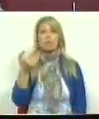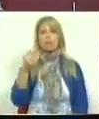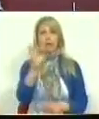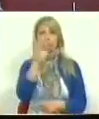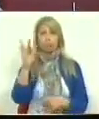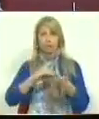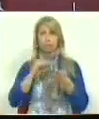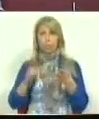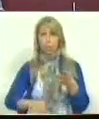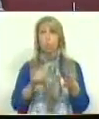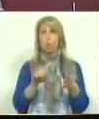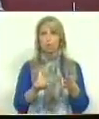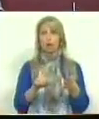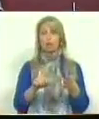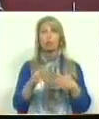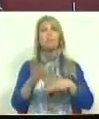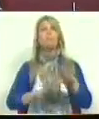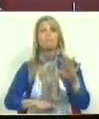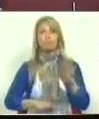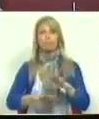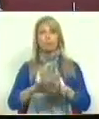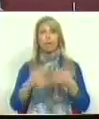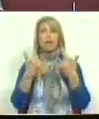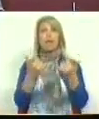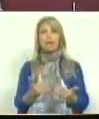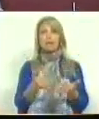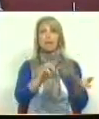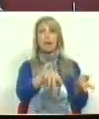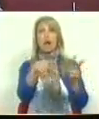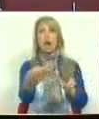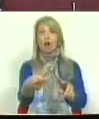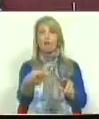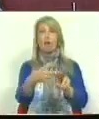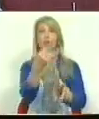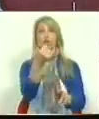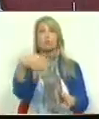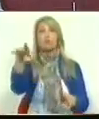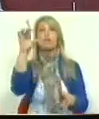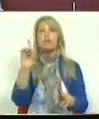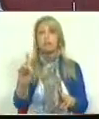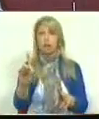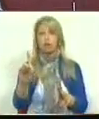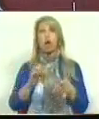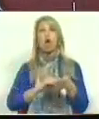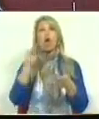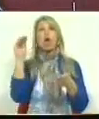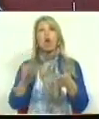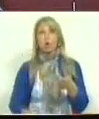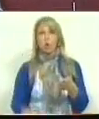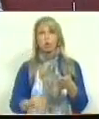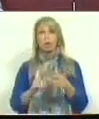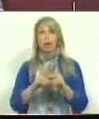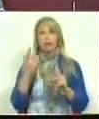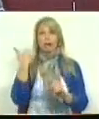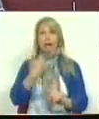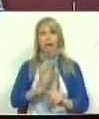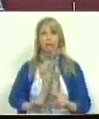contratos são posteriores à reforma de 2006 e que o universo dos contratos antigos desceu em 10 anos